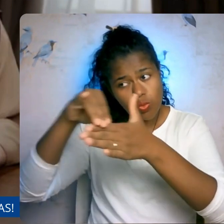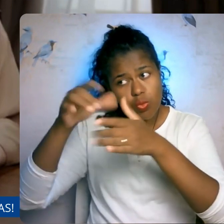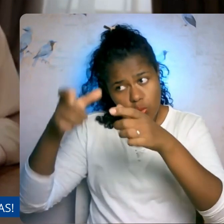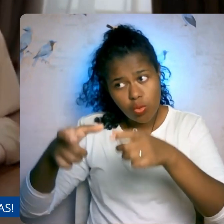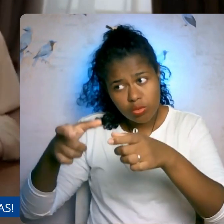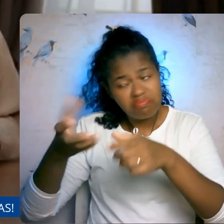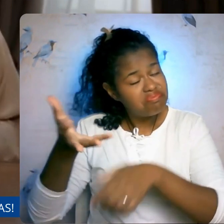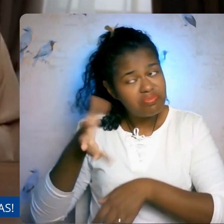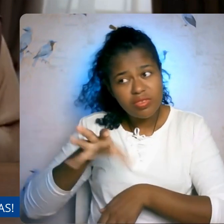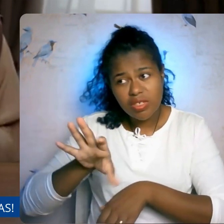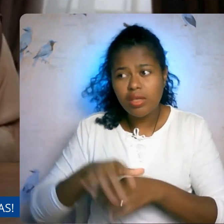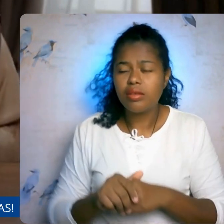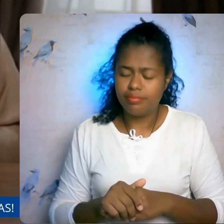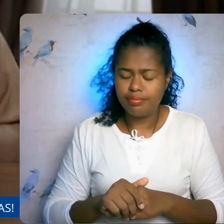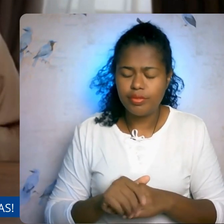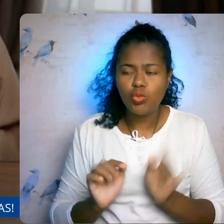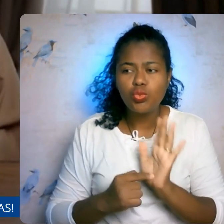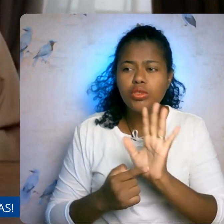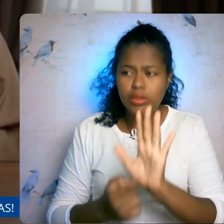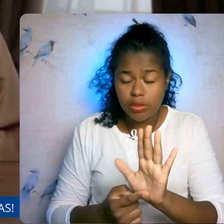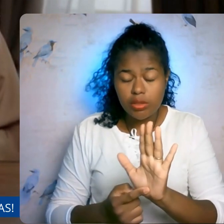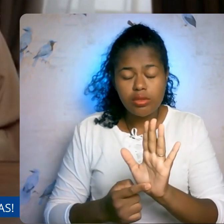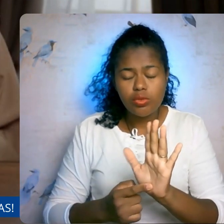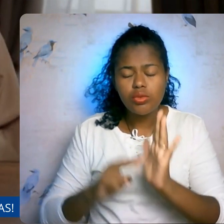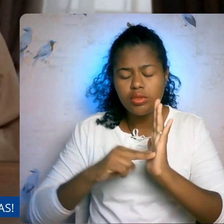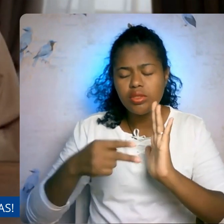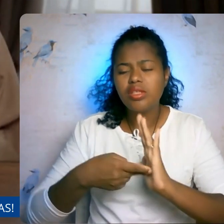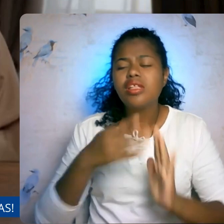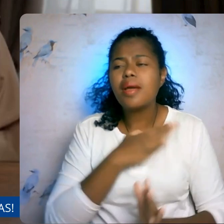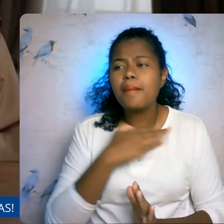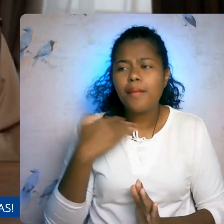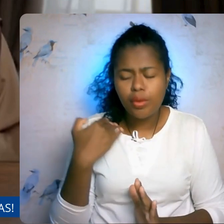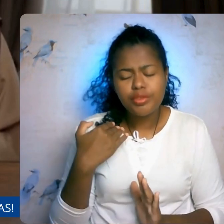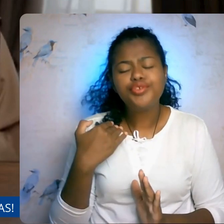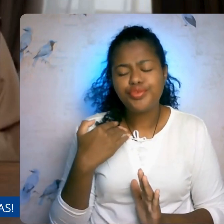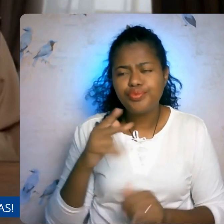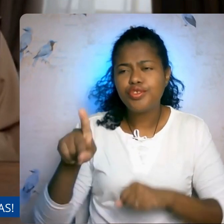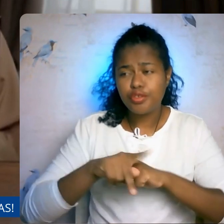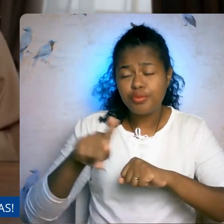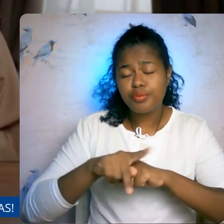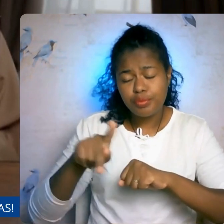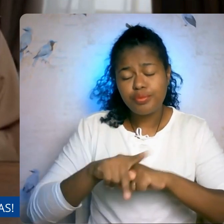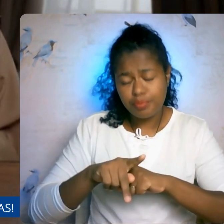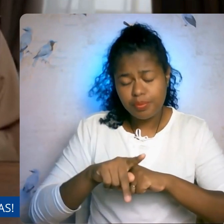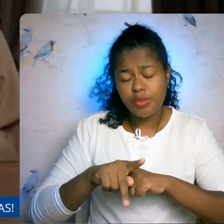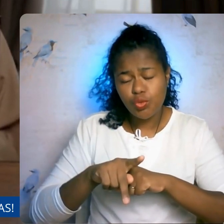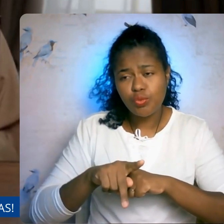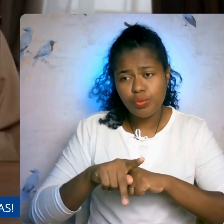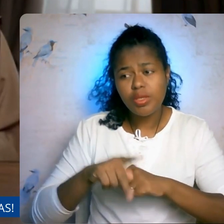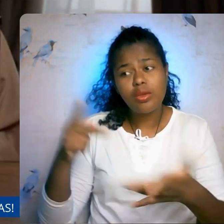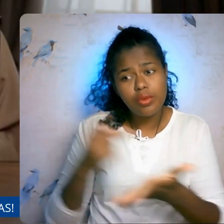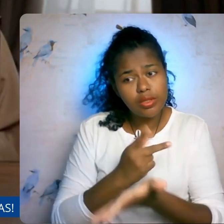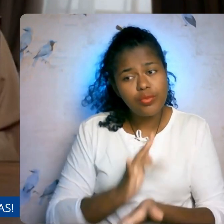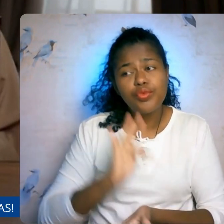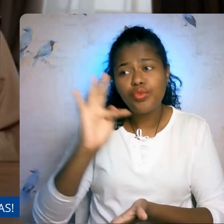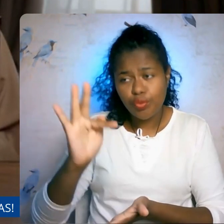Jesus disse isso, significando com que morte Pedro iria glorificar a Deus, e acrescentou: Segue-me. Palavra